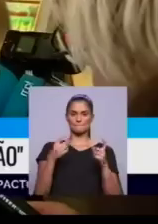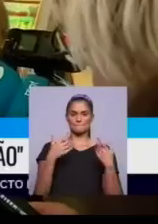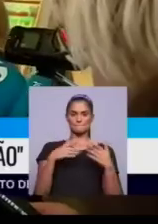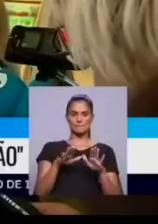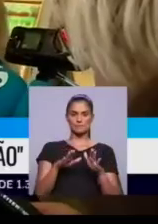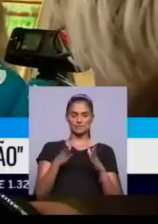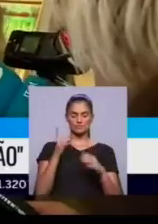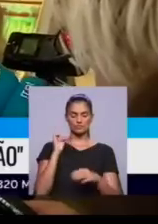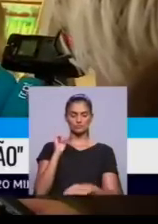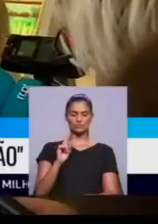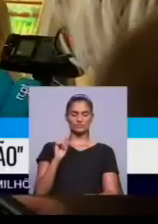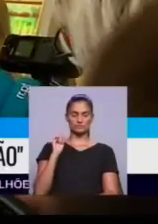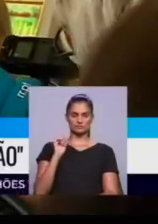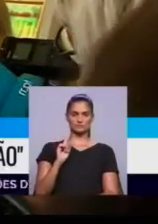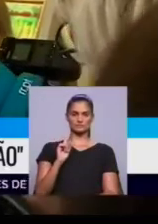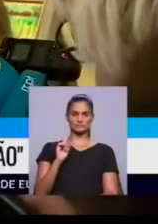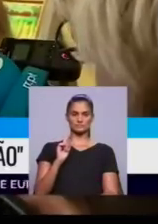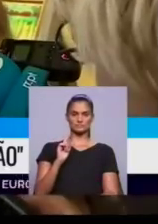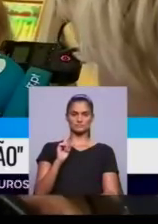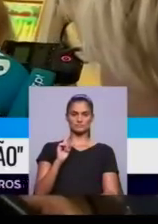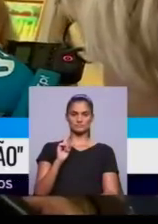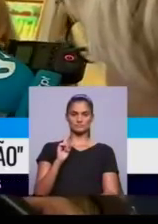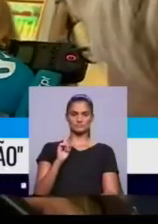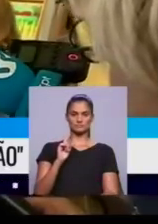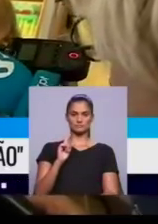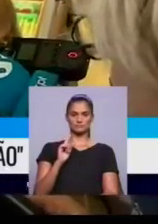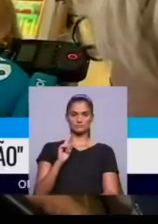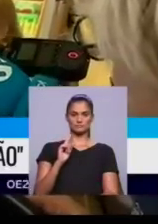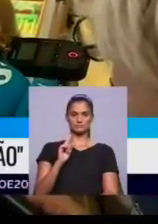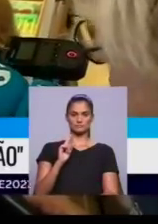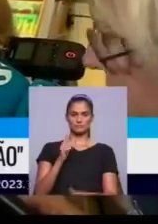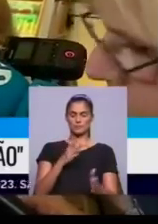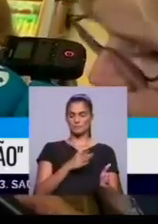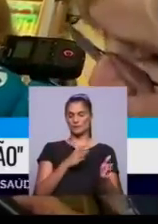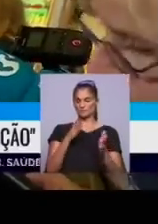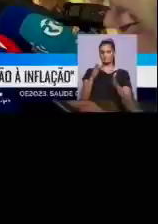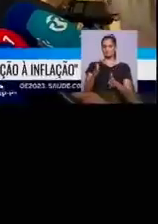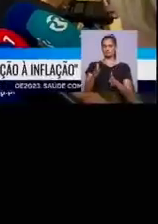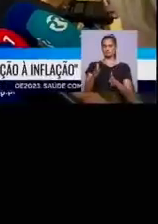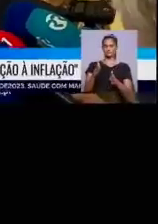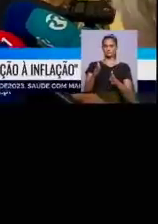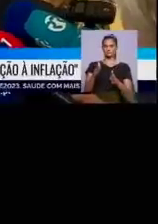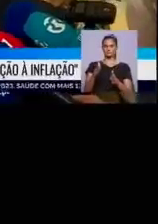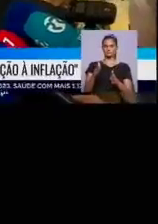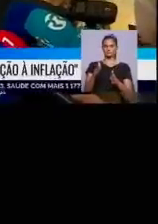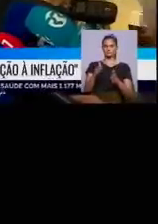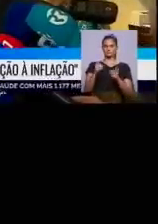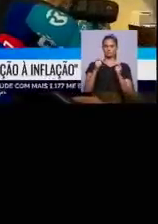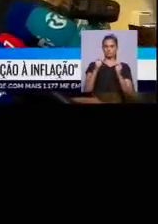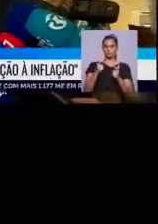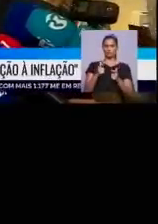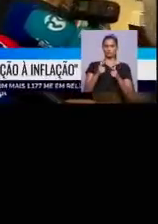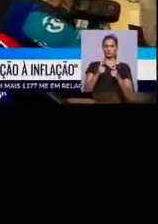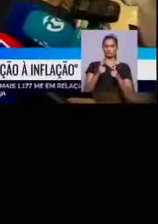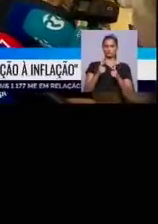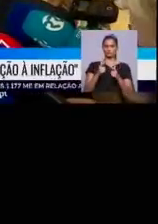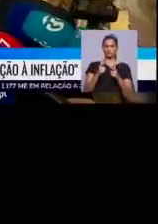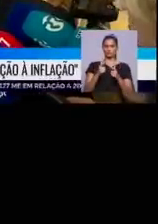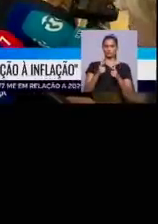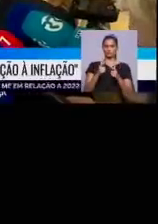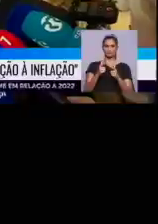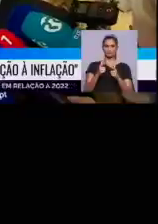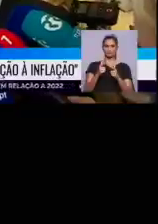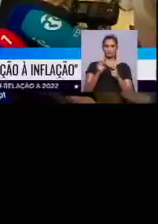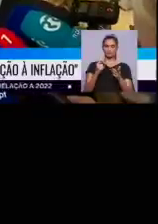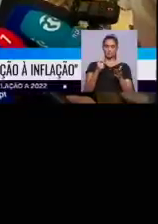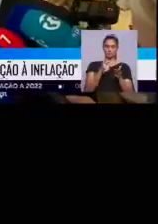simbolicamente importante que uma parte seja um pouco mais tributado apanhada